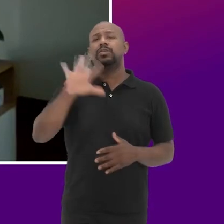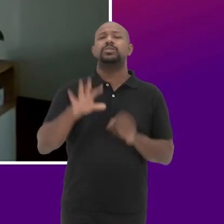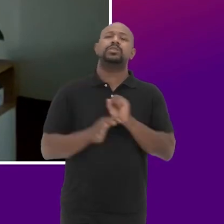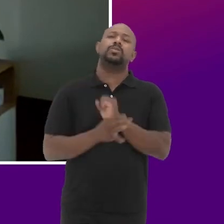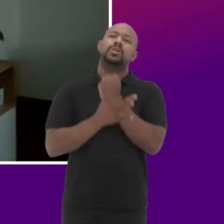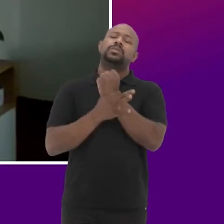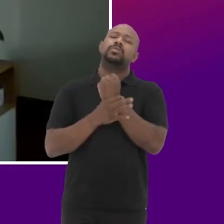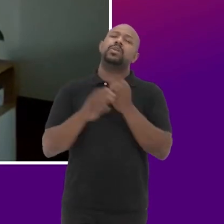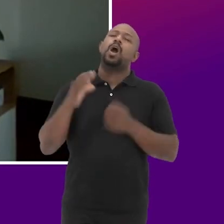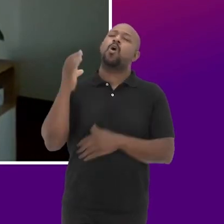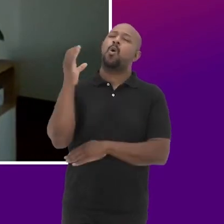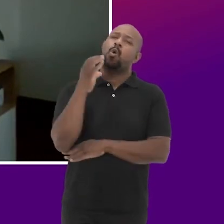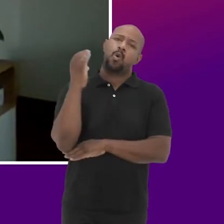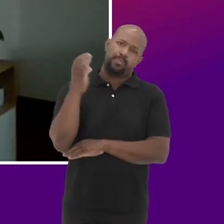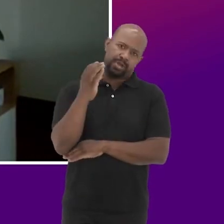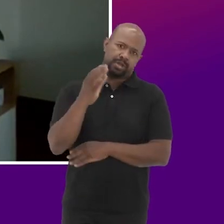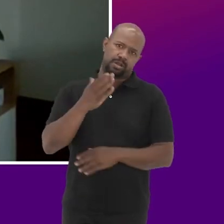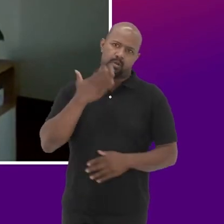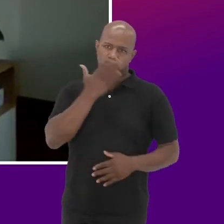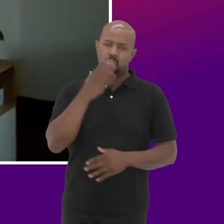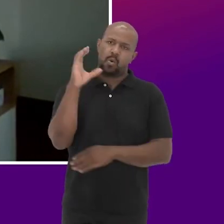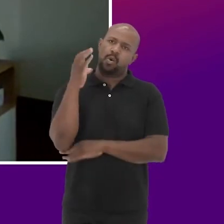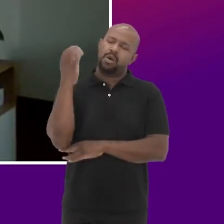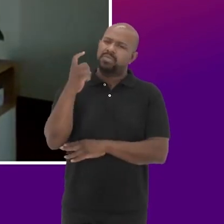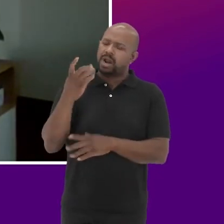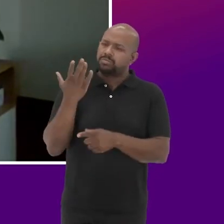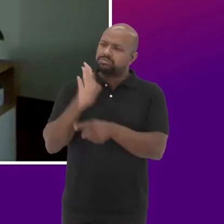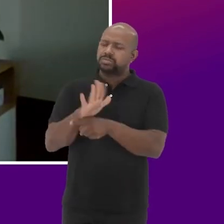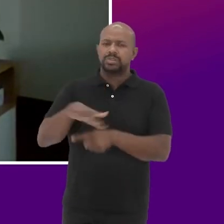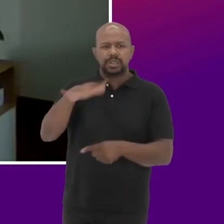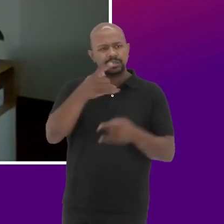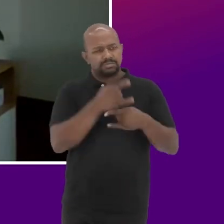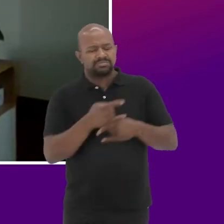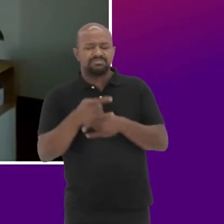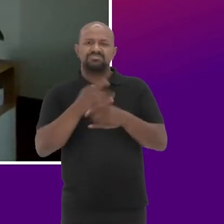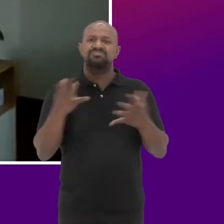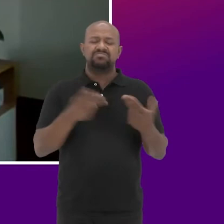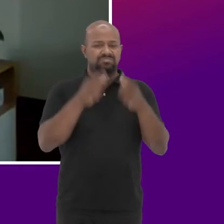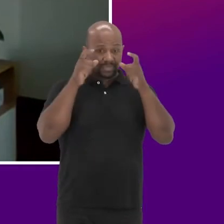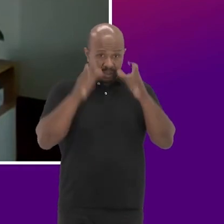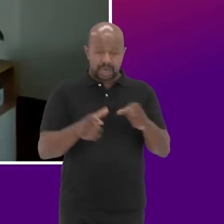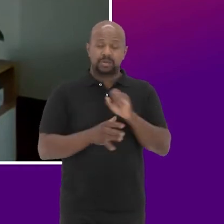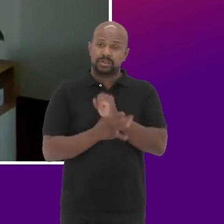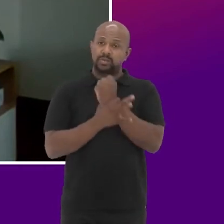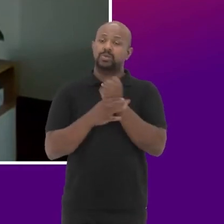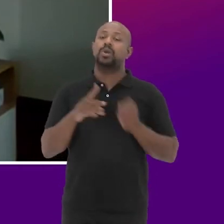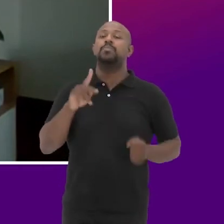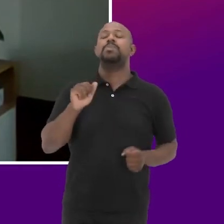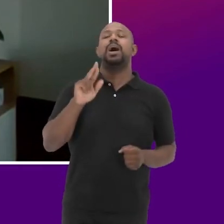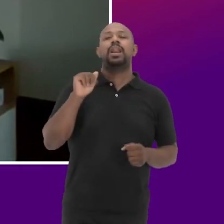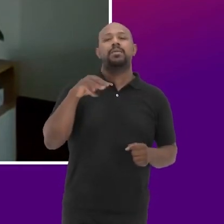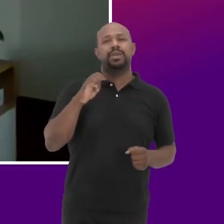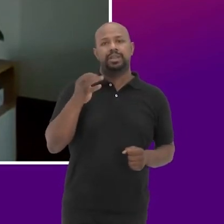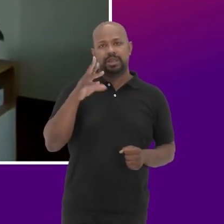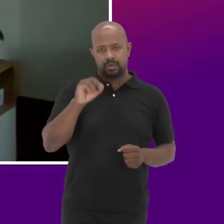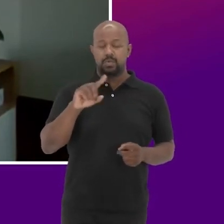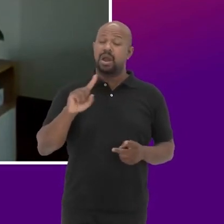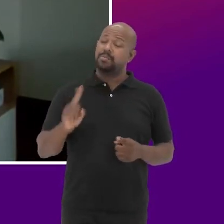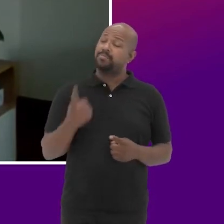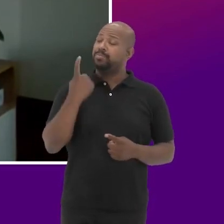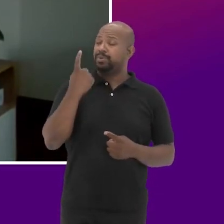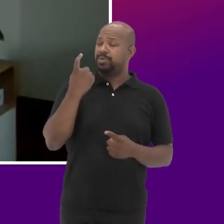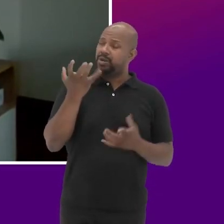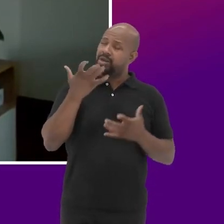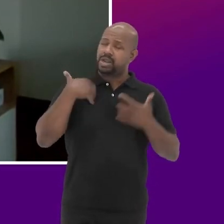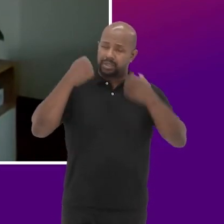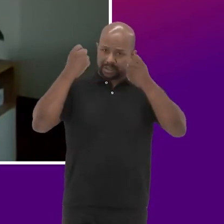de Seguradoras da Colômbia para contribuir nesse painel tão interessante relacionado aos seguros paramétricos. A primeira